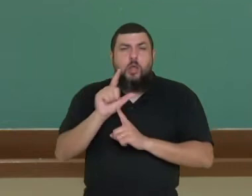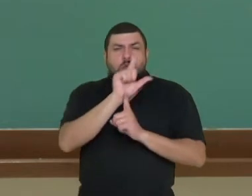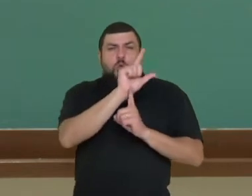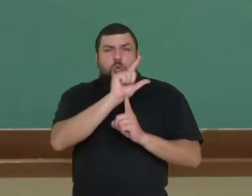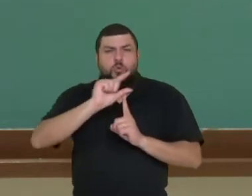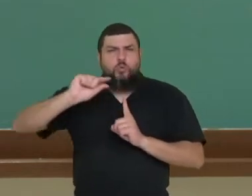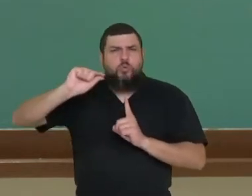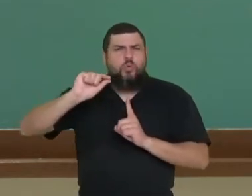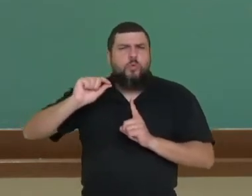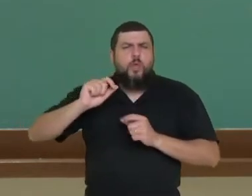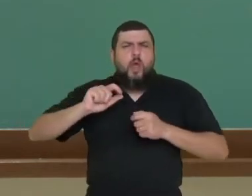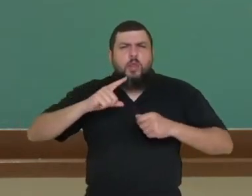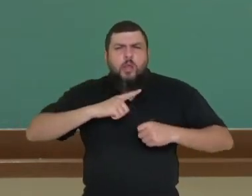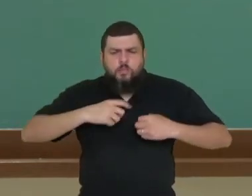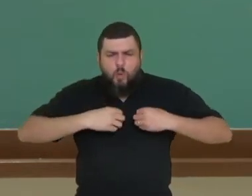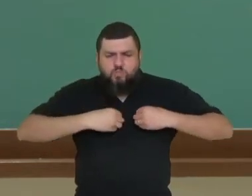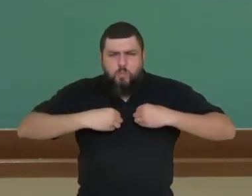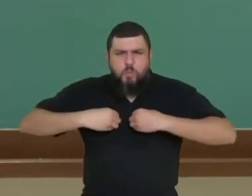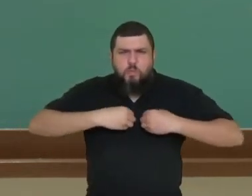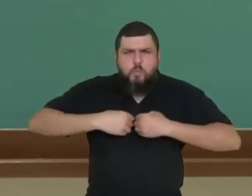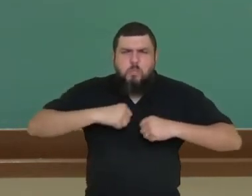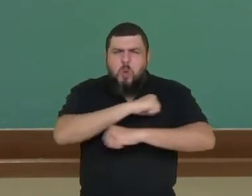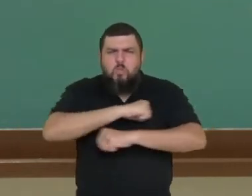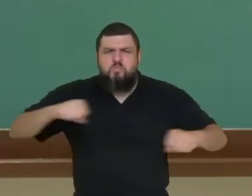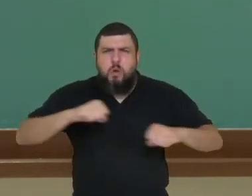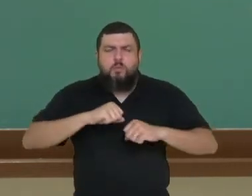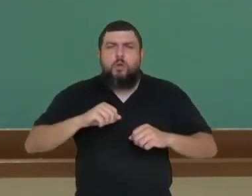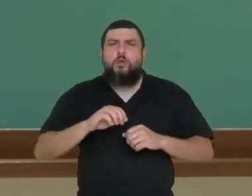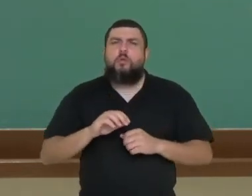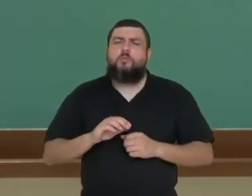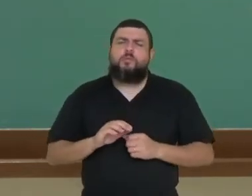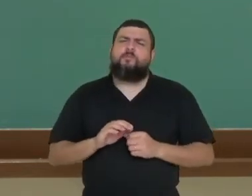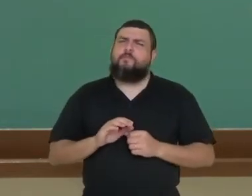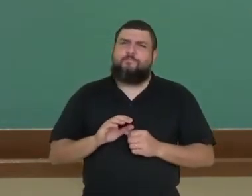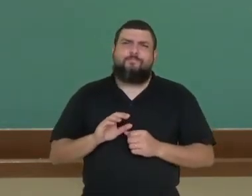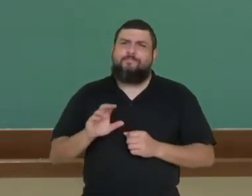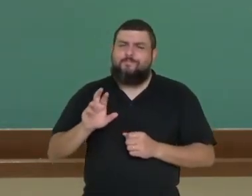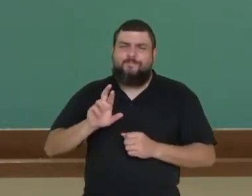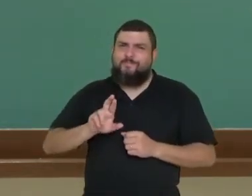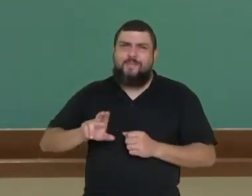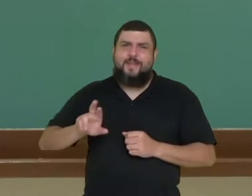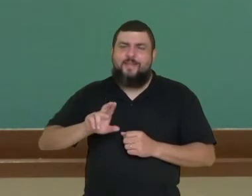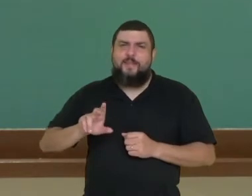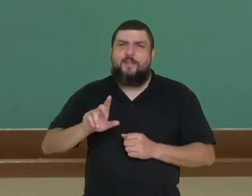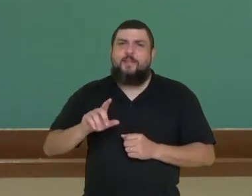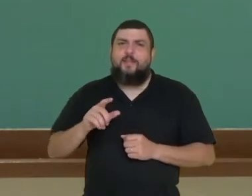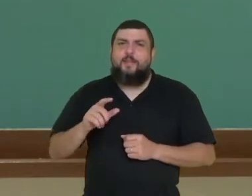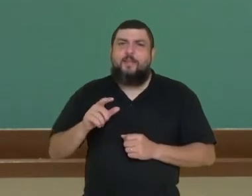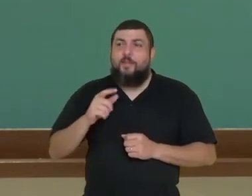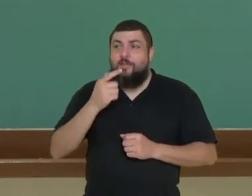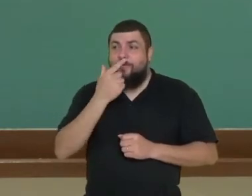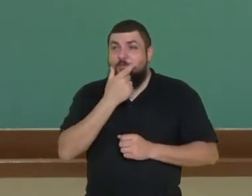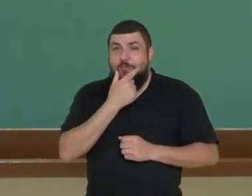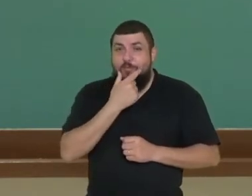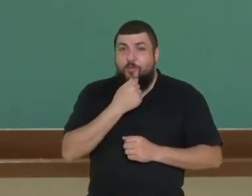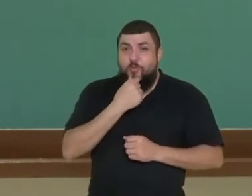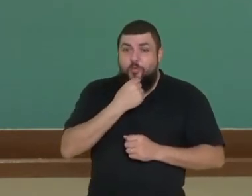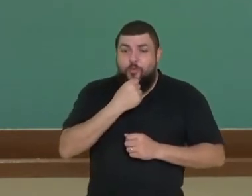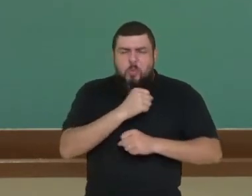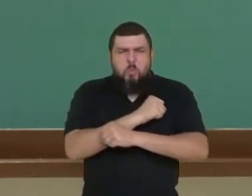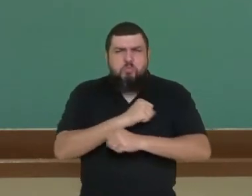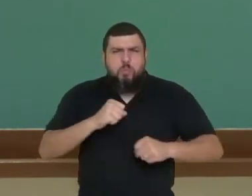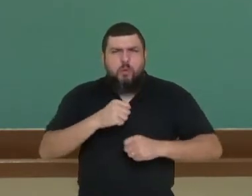bombardeando o homem-bomba e tudo mais. Essa imagem, esse estereótipo do homem-bomba islamista, né? É